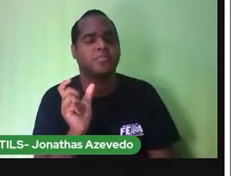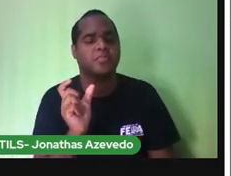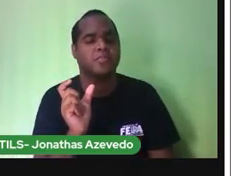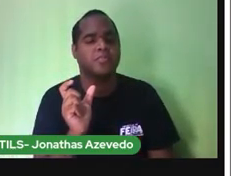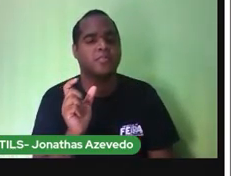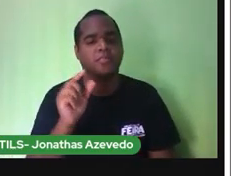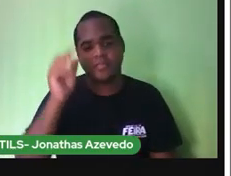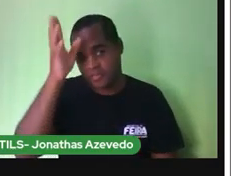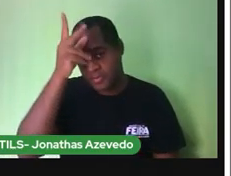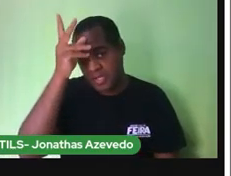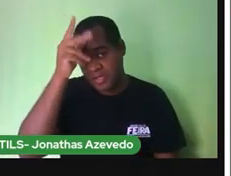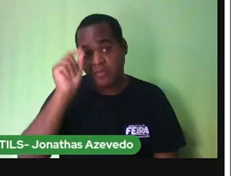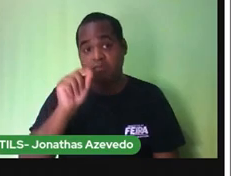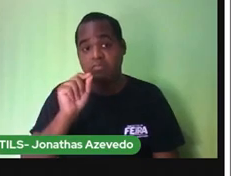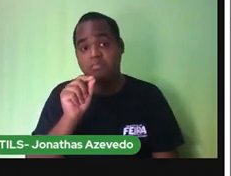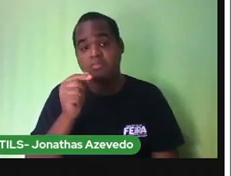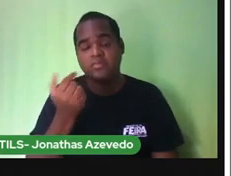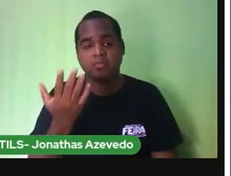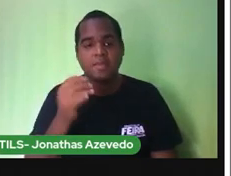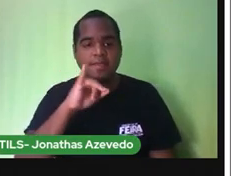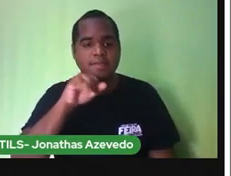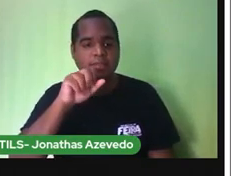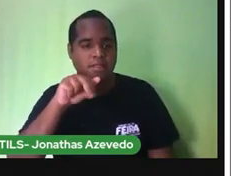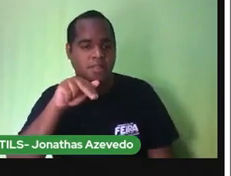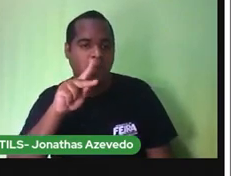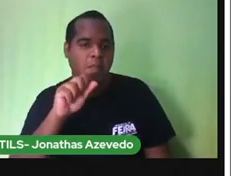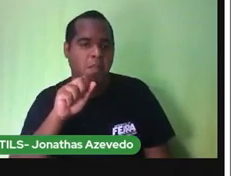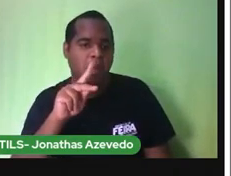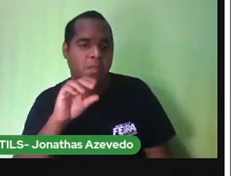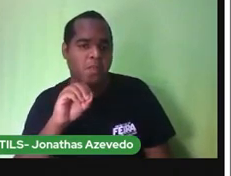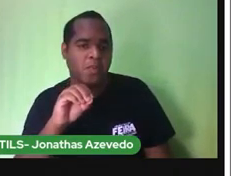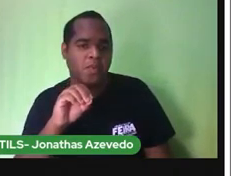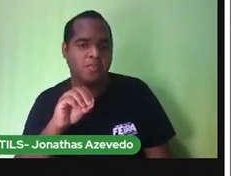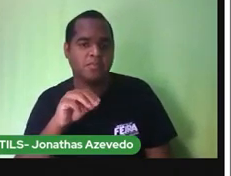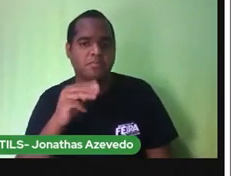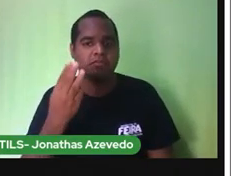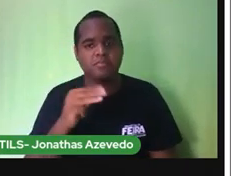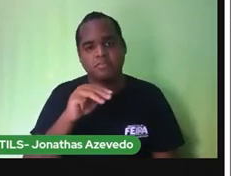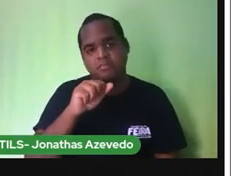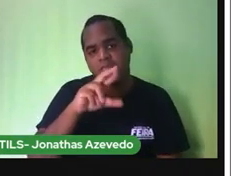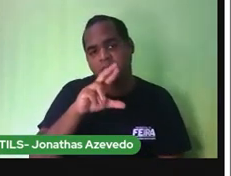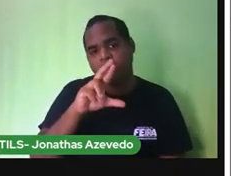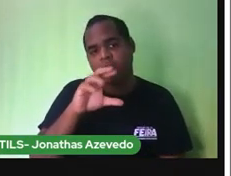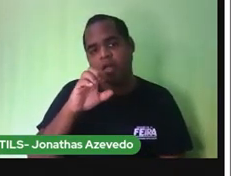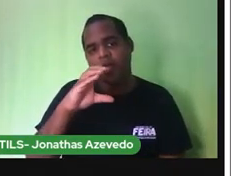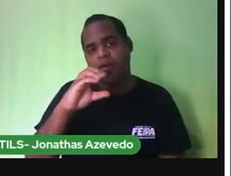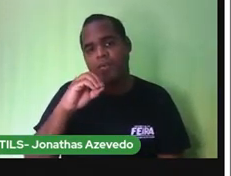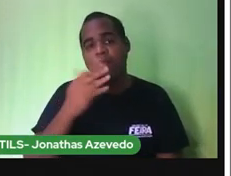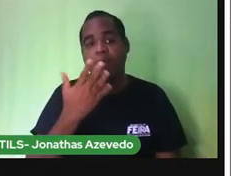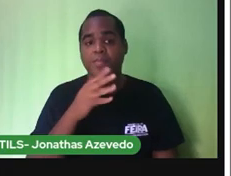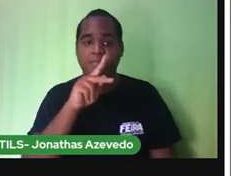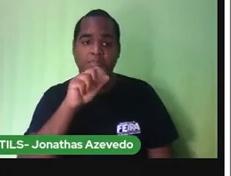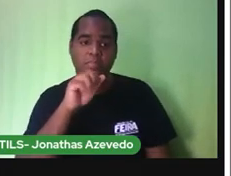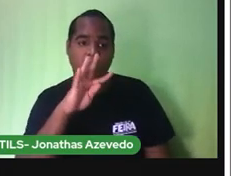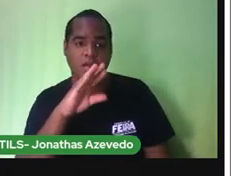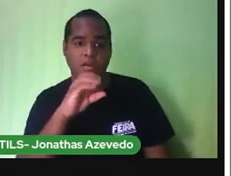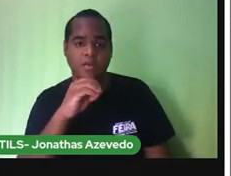galinha de Jenipapo de marreco pato